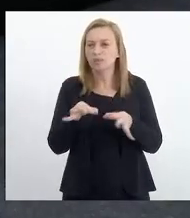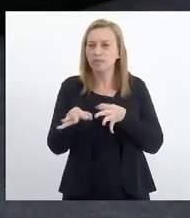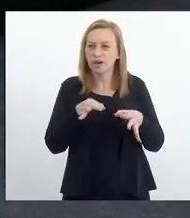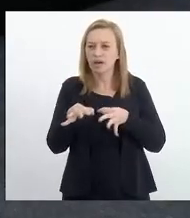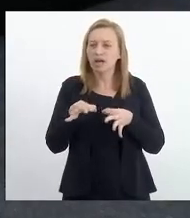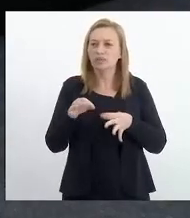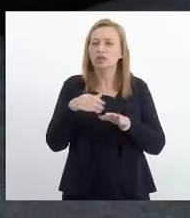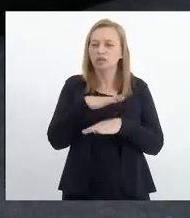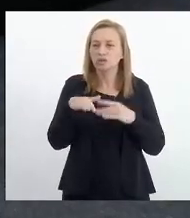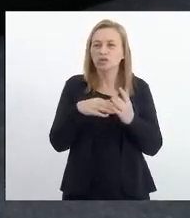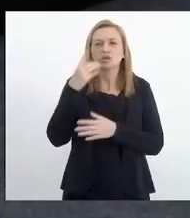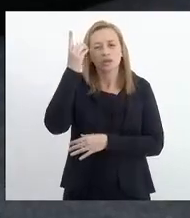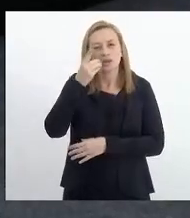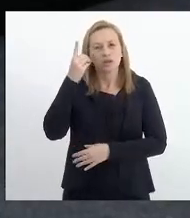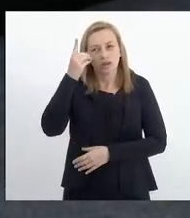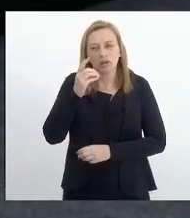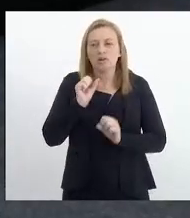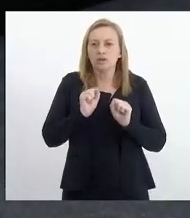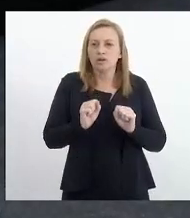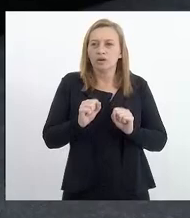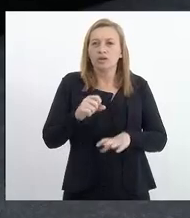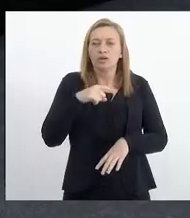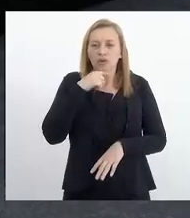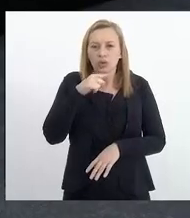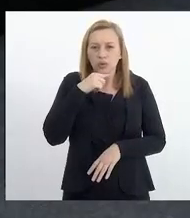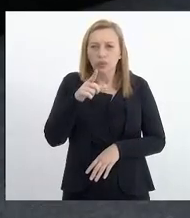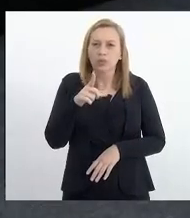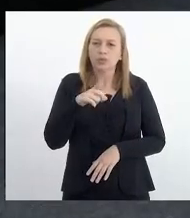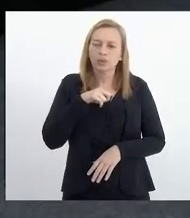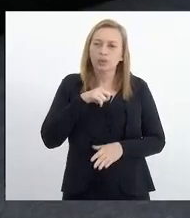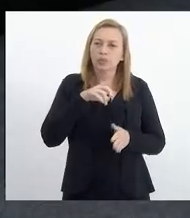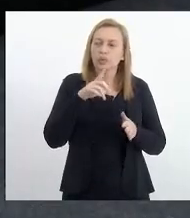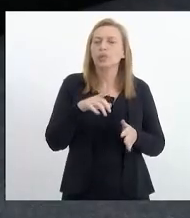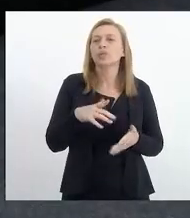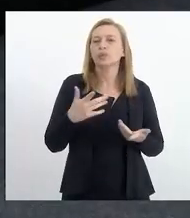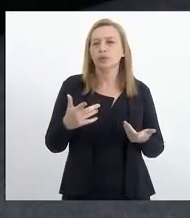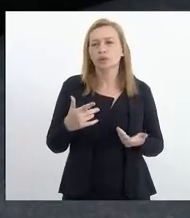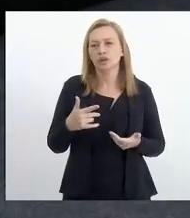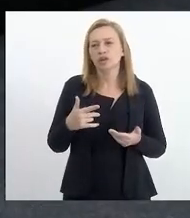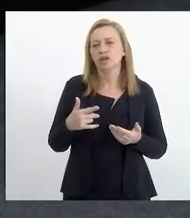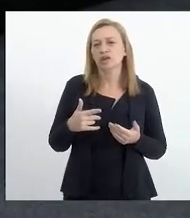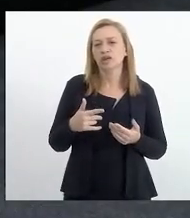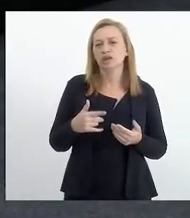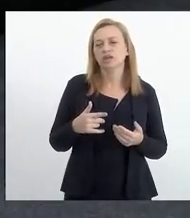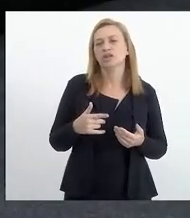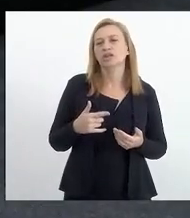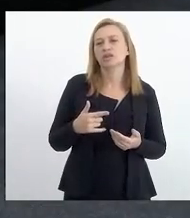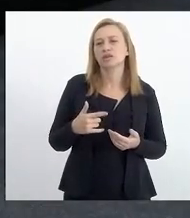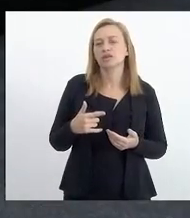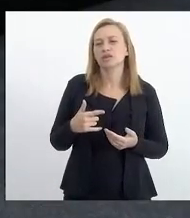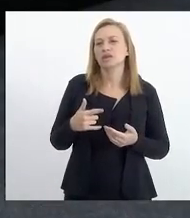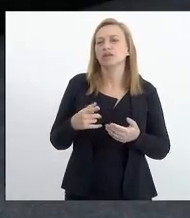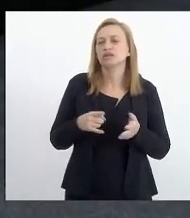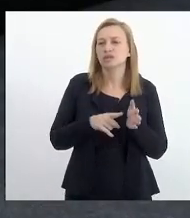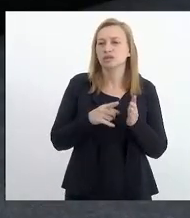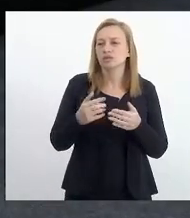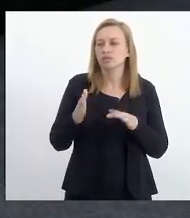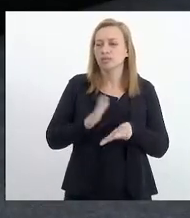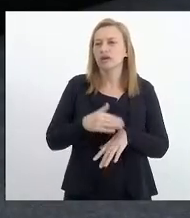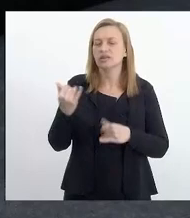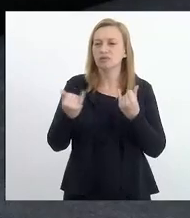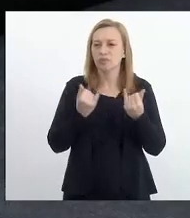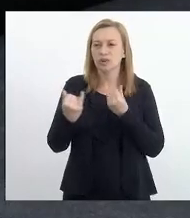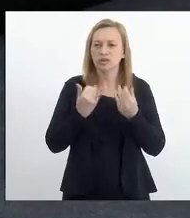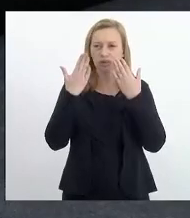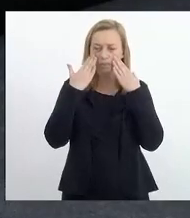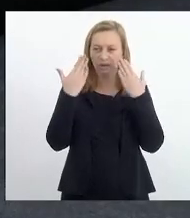que os deputados pudessem tirar as suas dúvidas a respeito dos projetos que vão ser apresentados. Por que